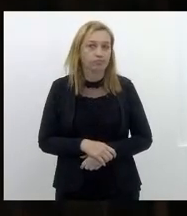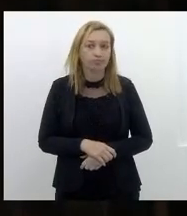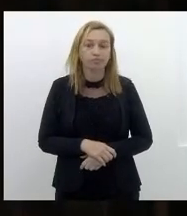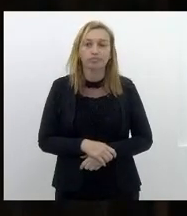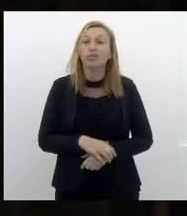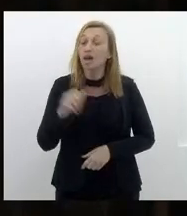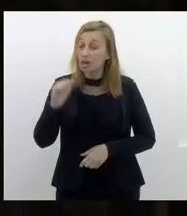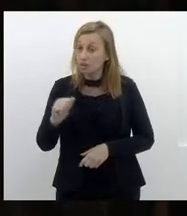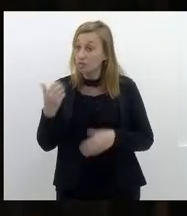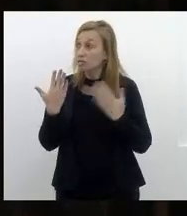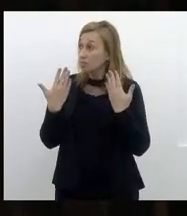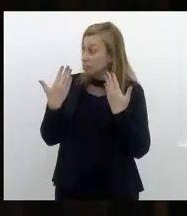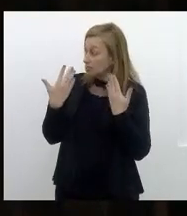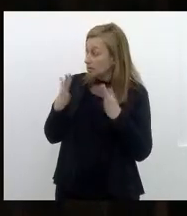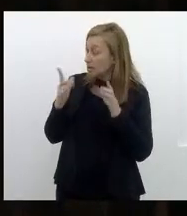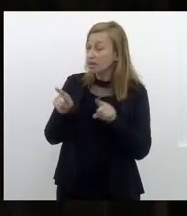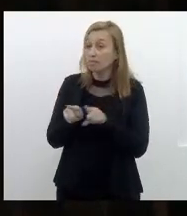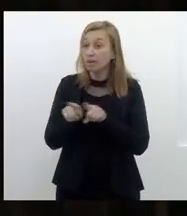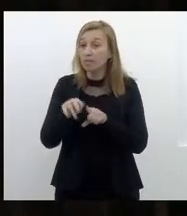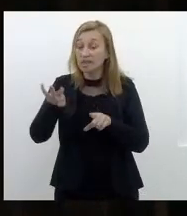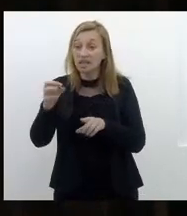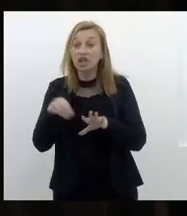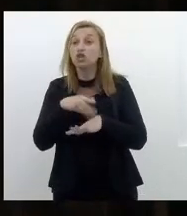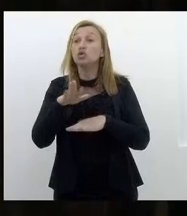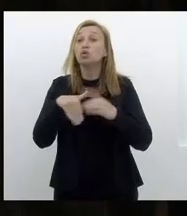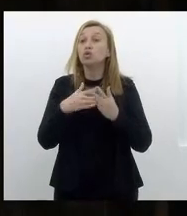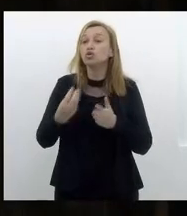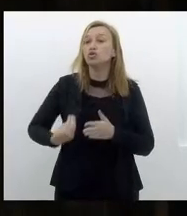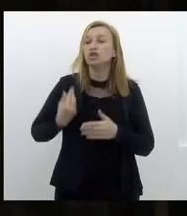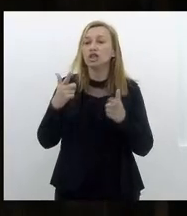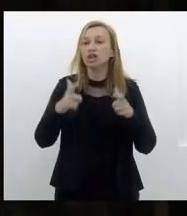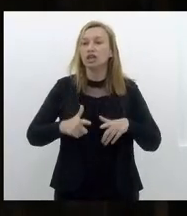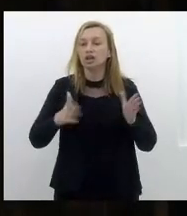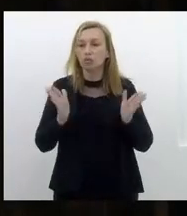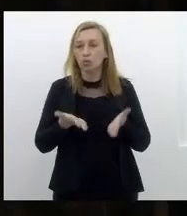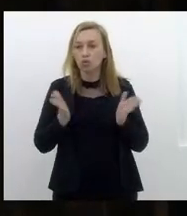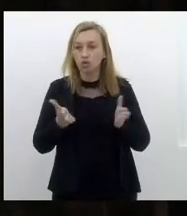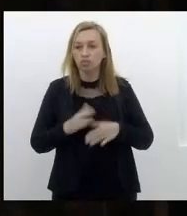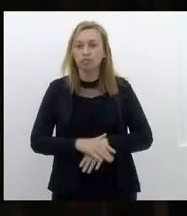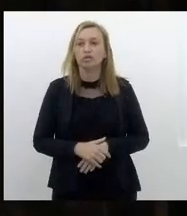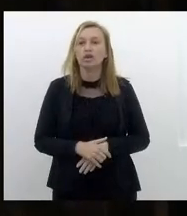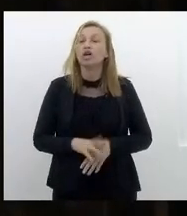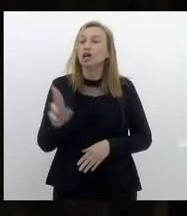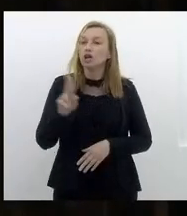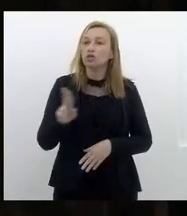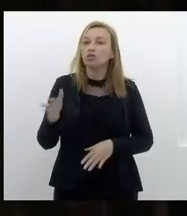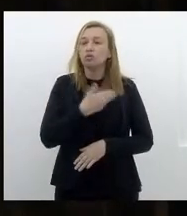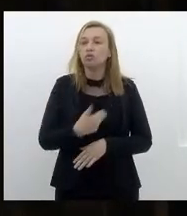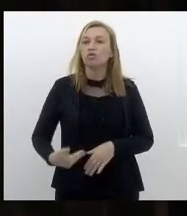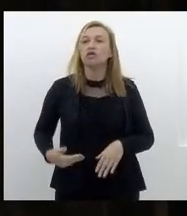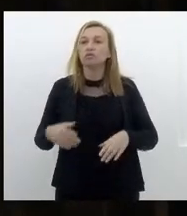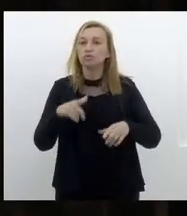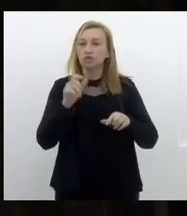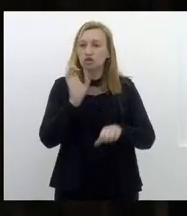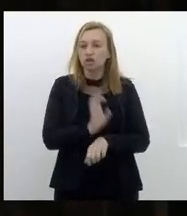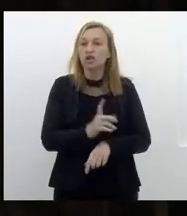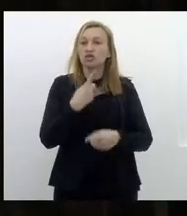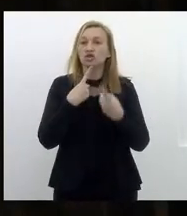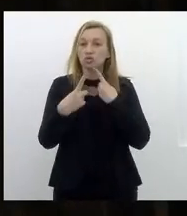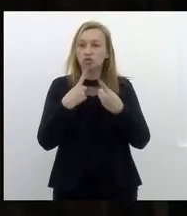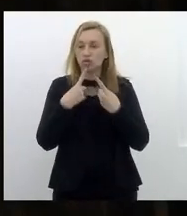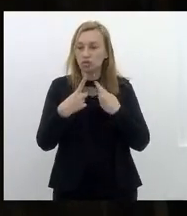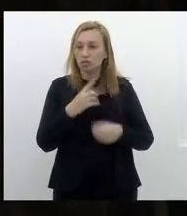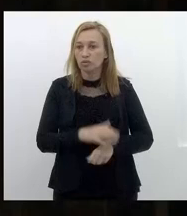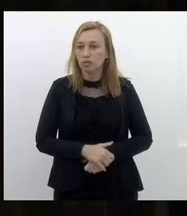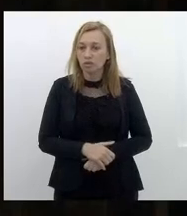Assessoria Quer experimentar também Marcelo a todos aqueles que tiveram aqui conosco hoje em nome do Governo do Estado discutir esse tema